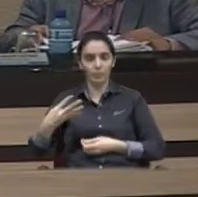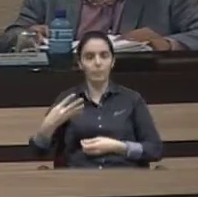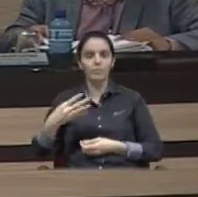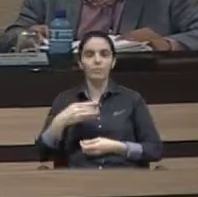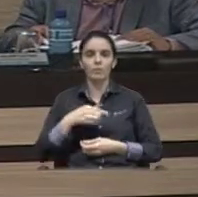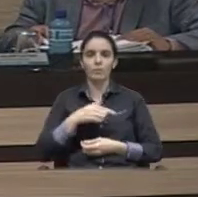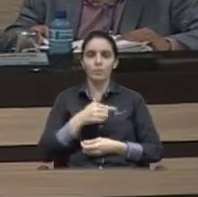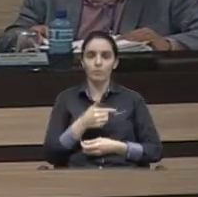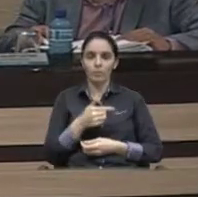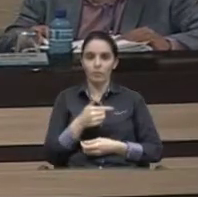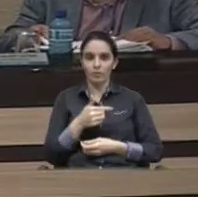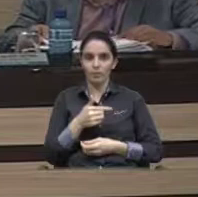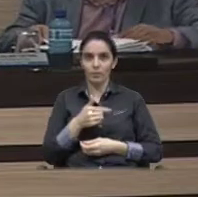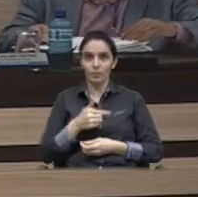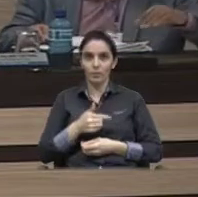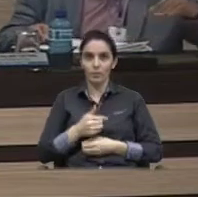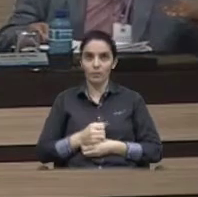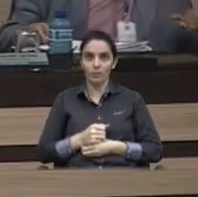2.814/2017,